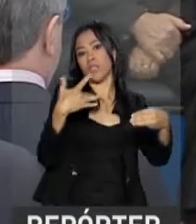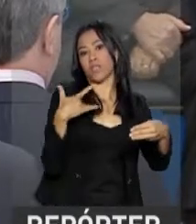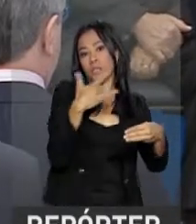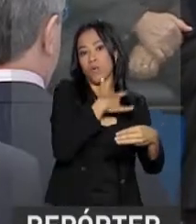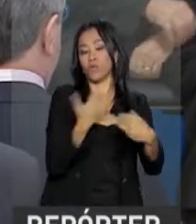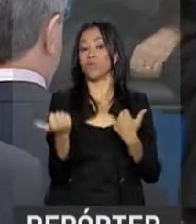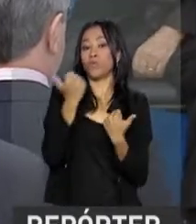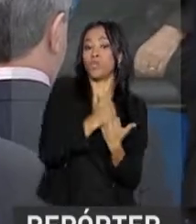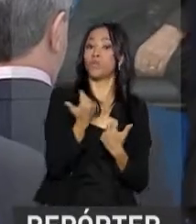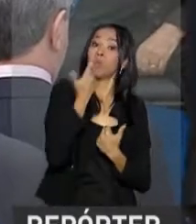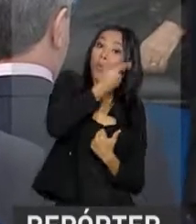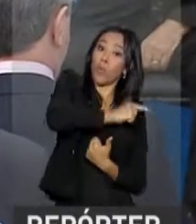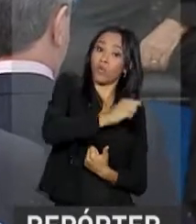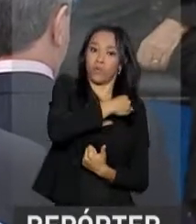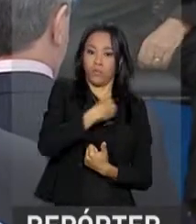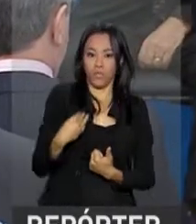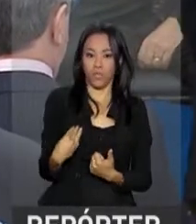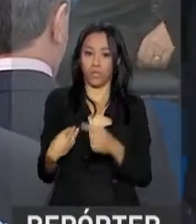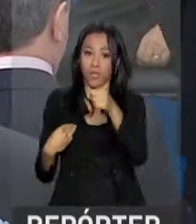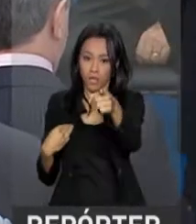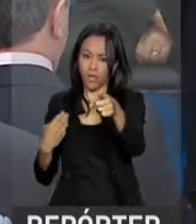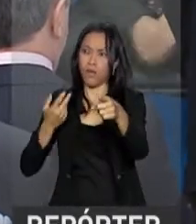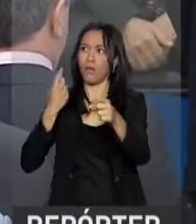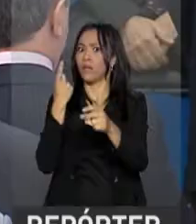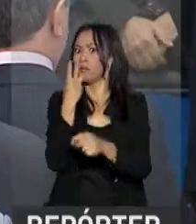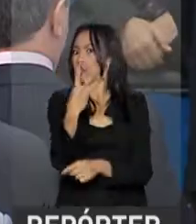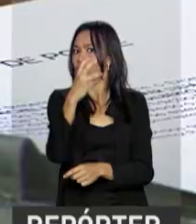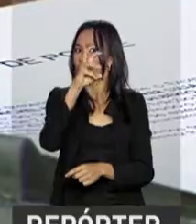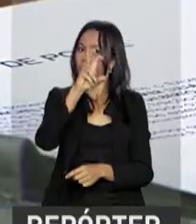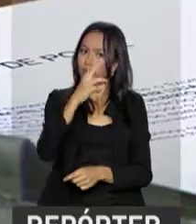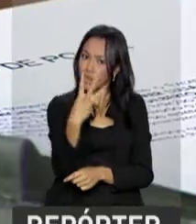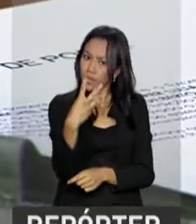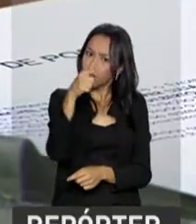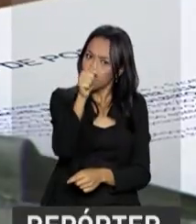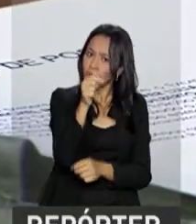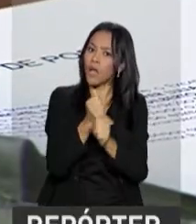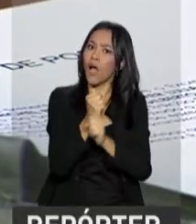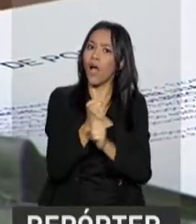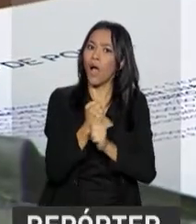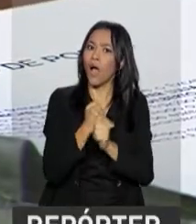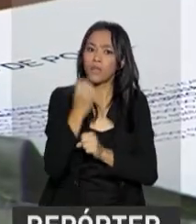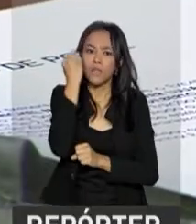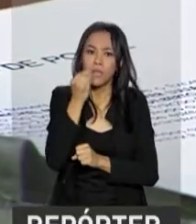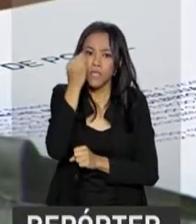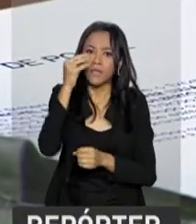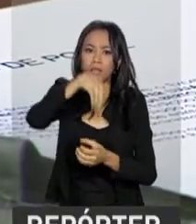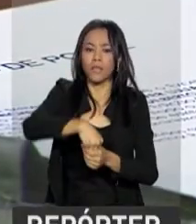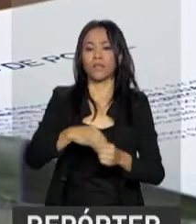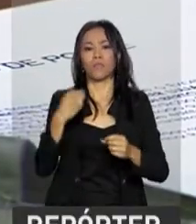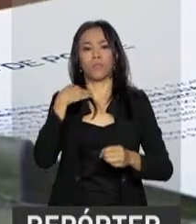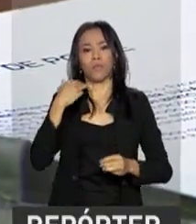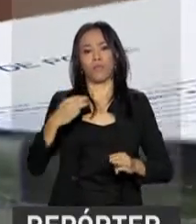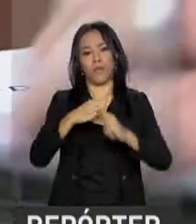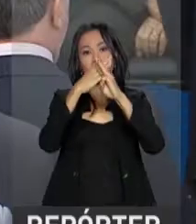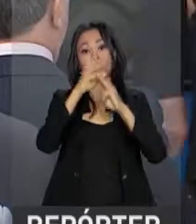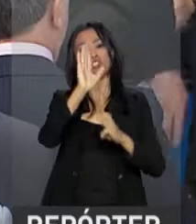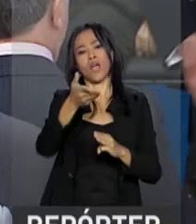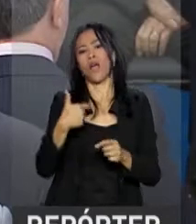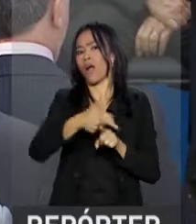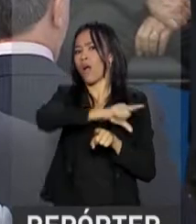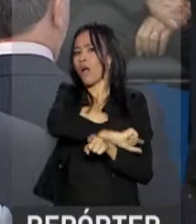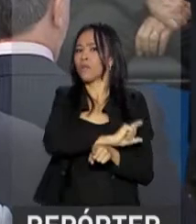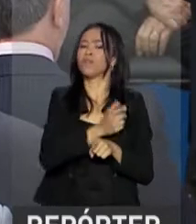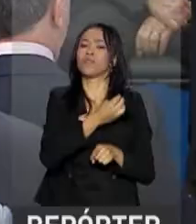Ricardo Barros. Funcionário de carreira da Caixa há 37 anos, Gilberto Ock já atuou como ministro das Cidades e